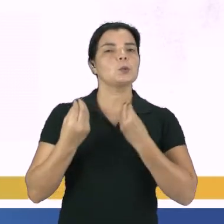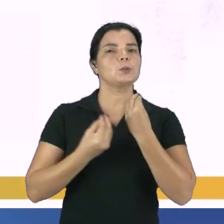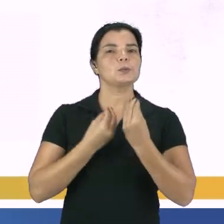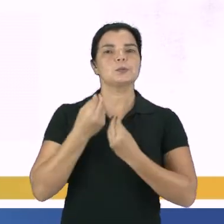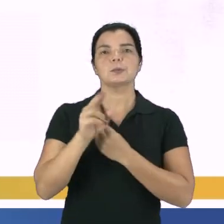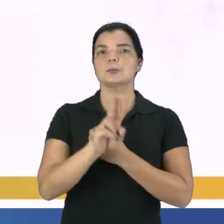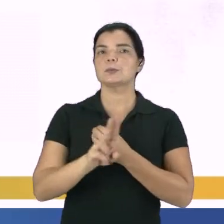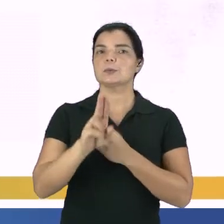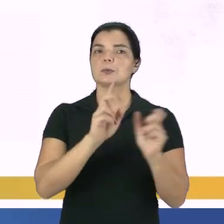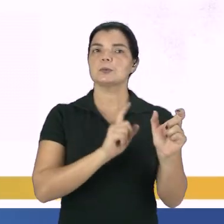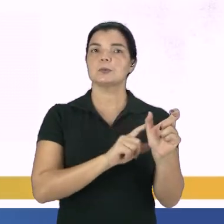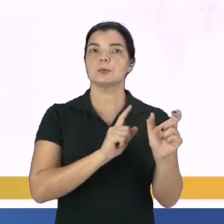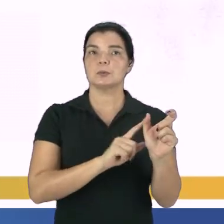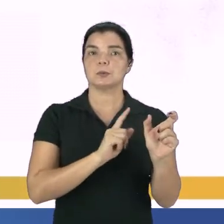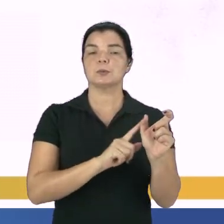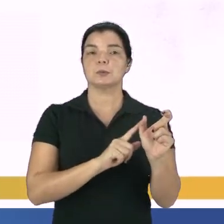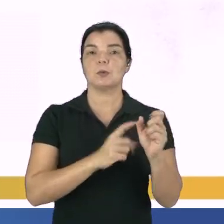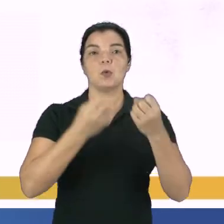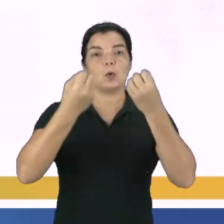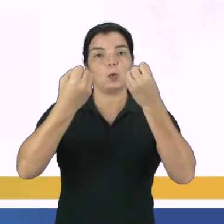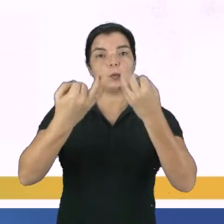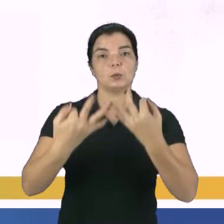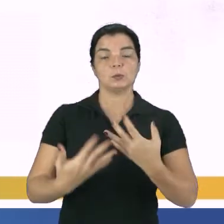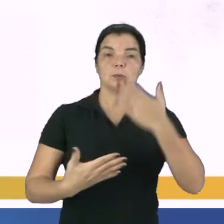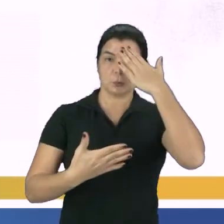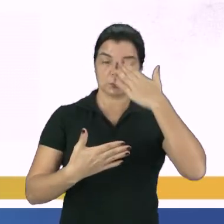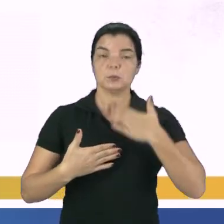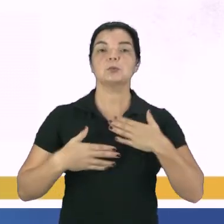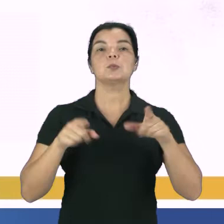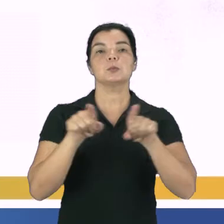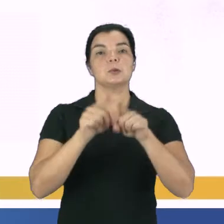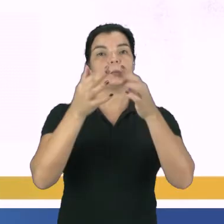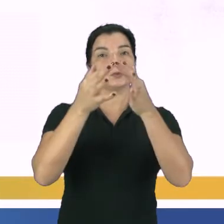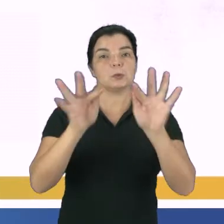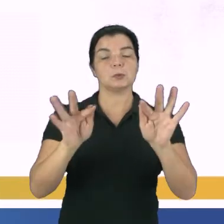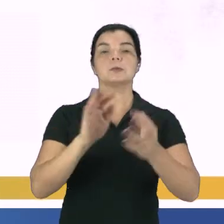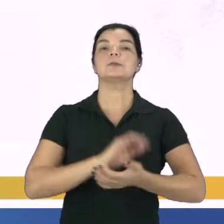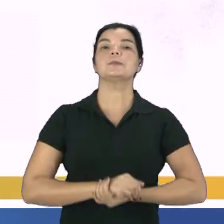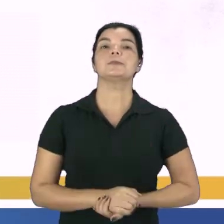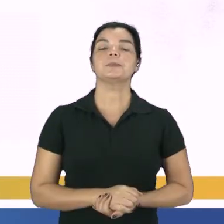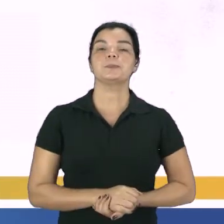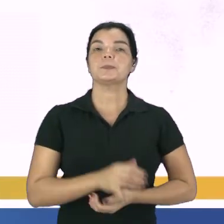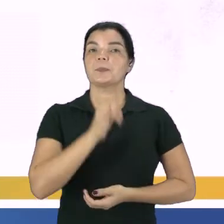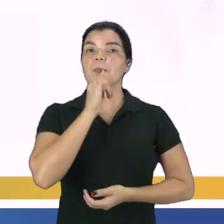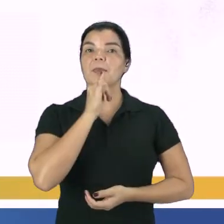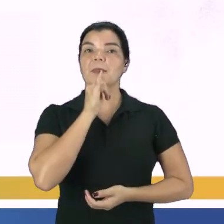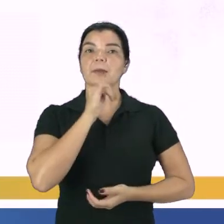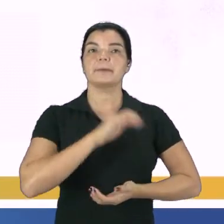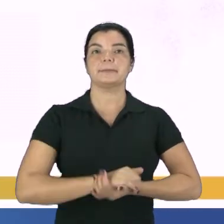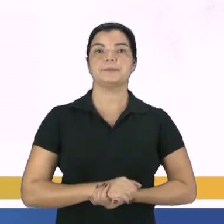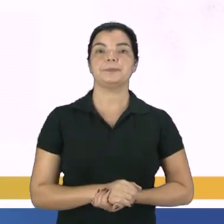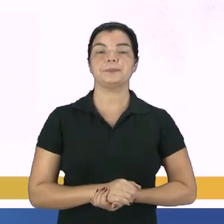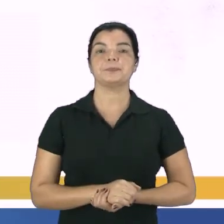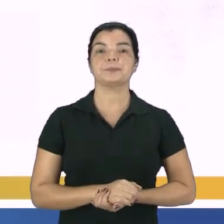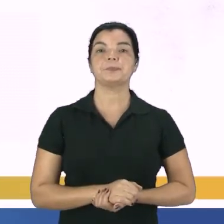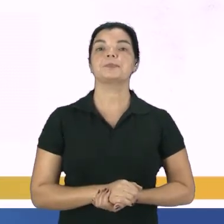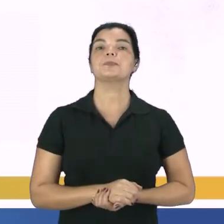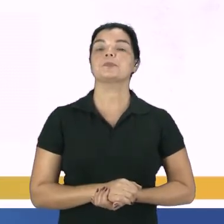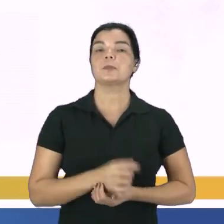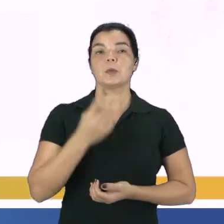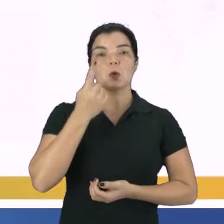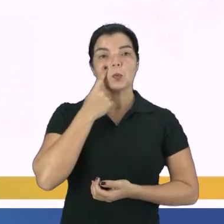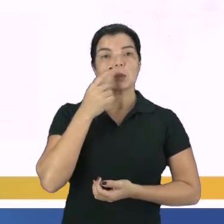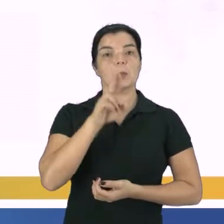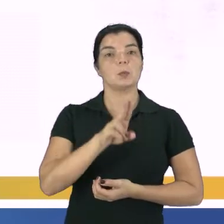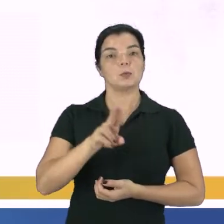usar essas palavras aí do body para descrever o corpo também em uma frase? Observem a caixinha vermelha. Então na caixinha vermelha a gente pode ver